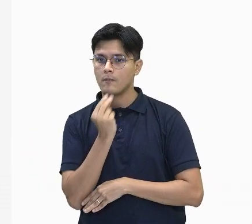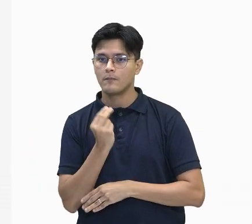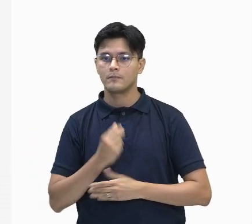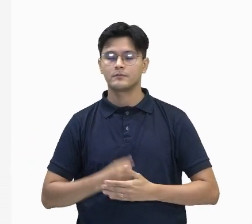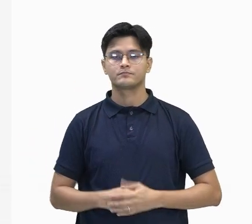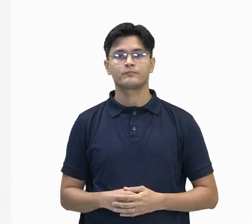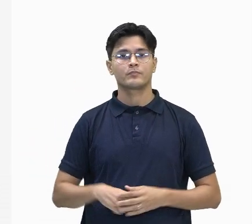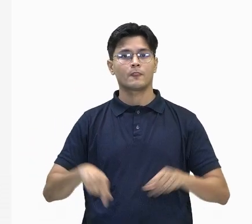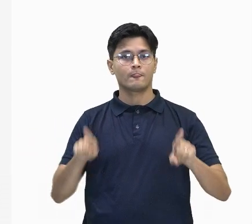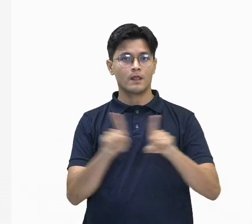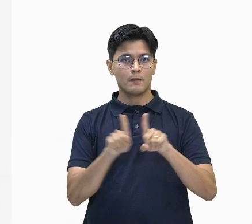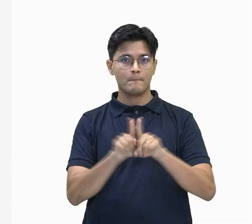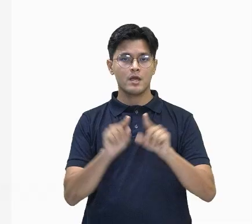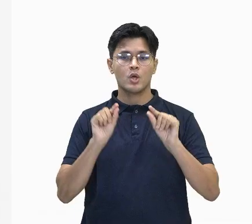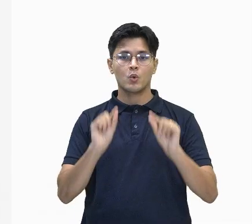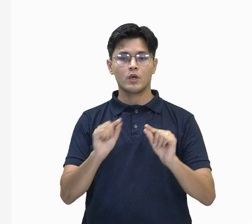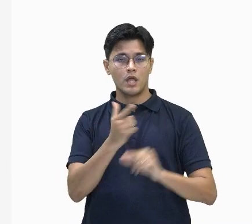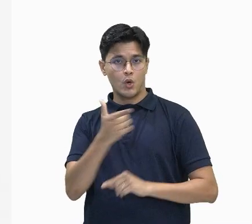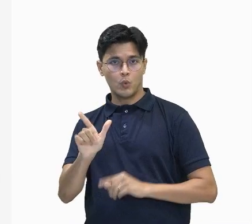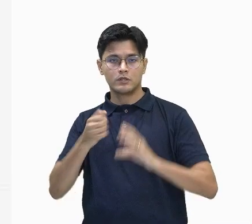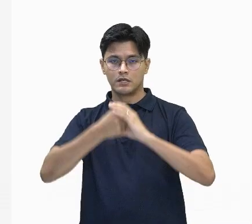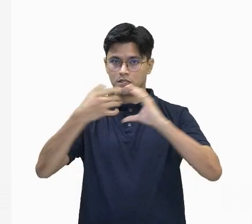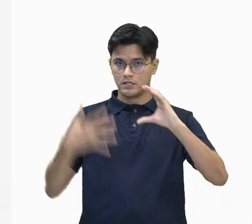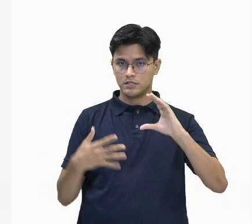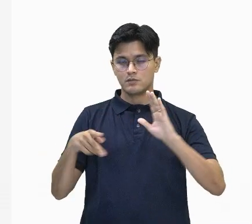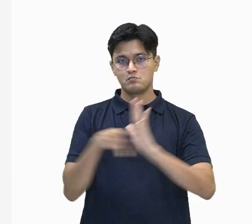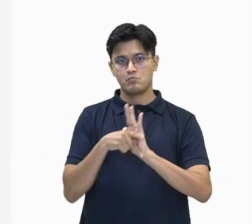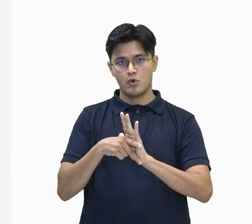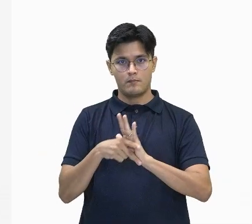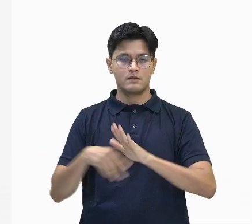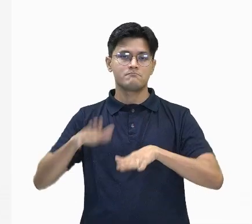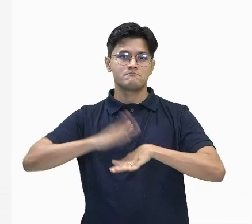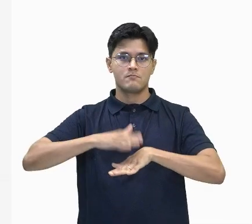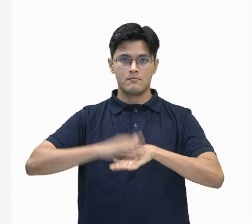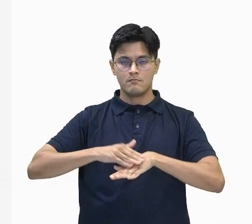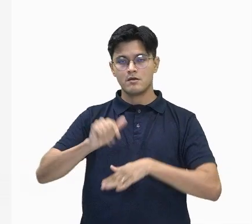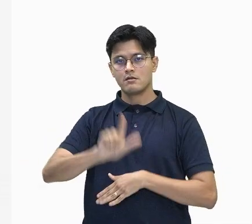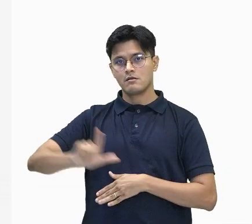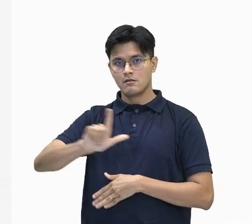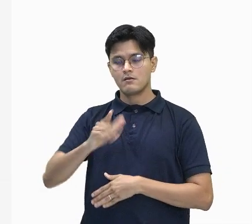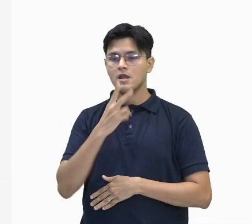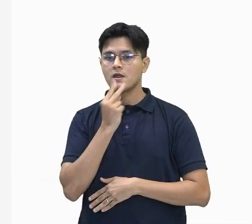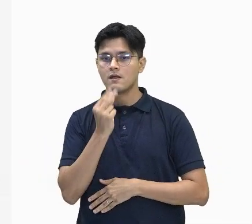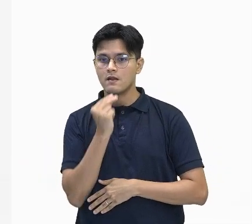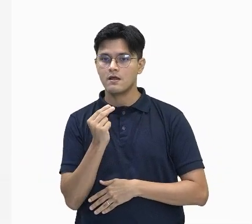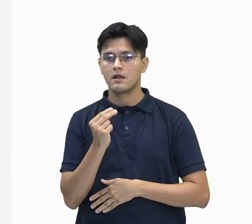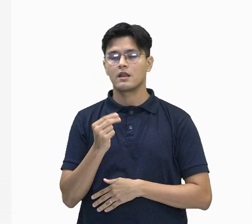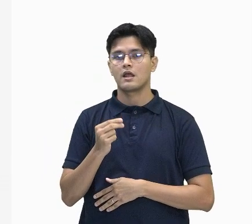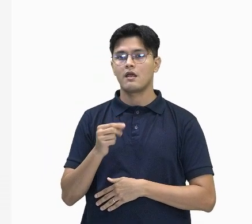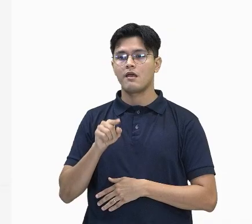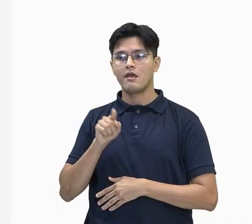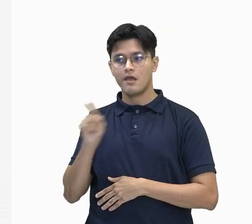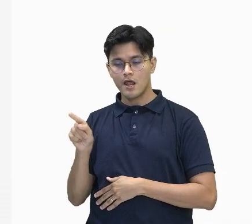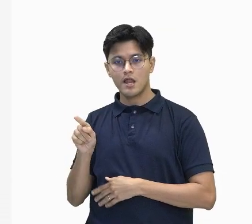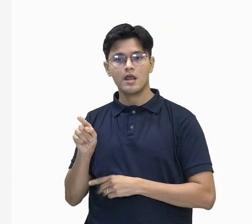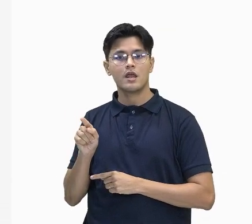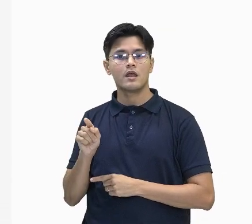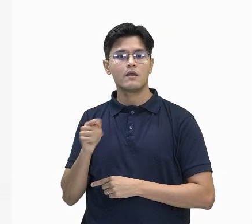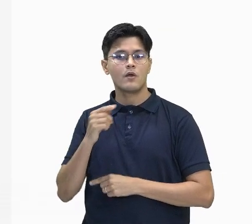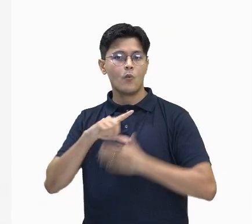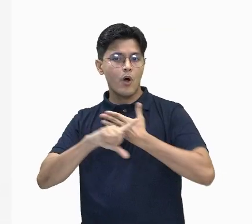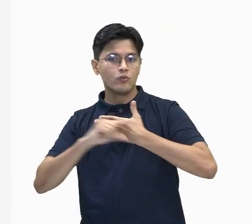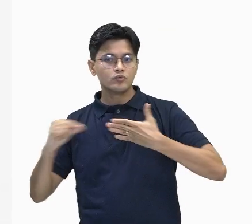a crítica aos valores burgueses, isso mesmo, a crítica é mordaz, e às vezes sutil, às vezes